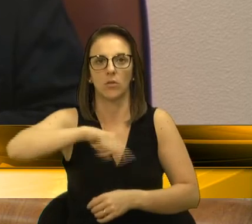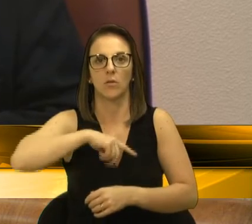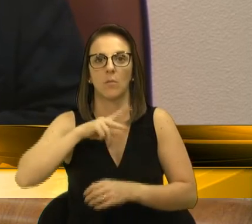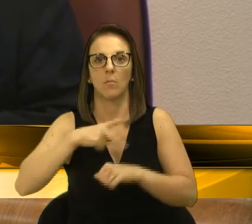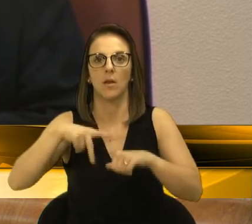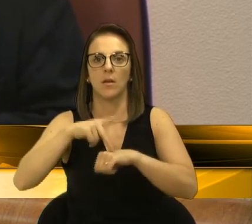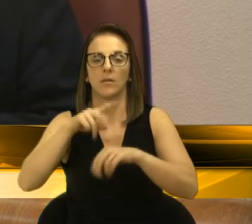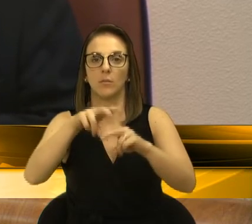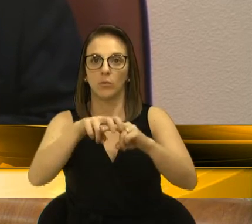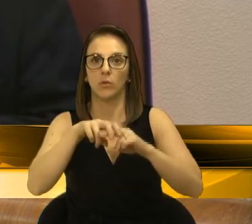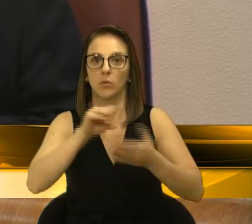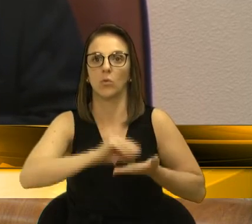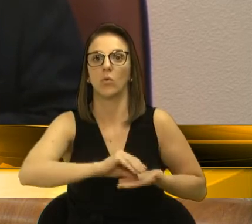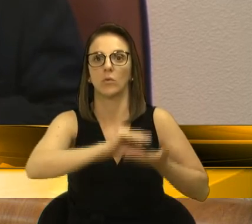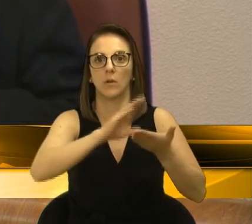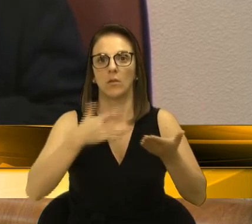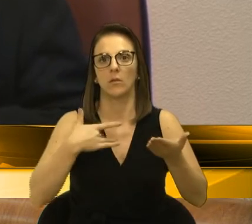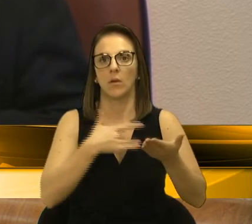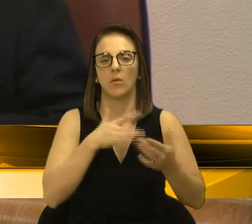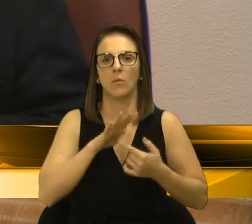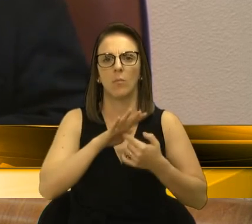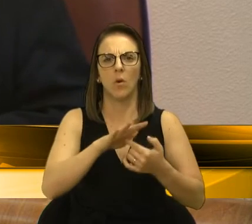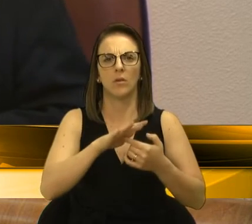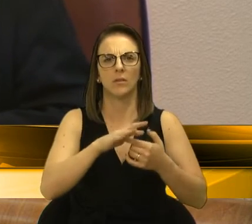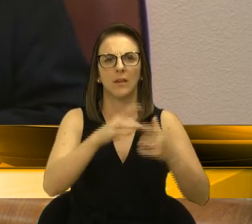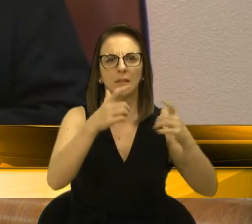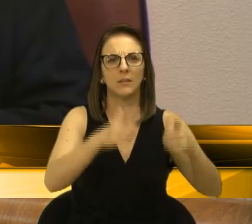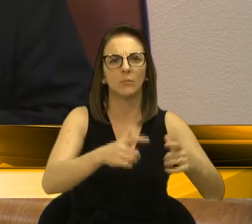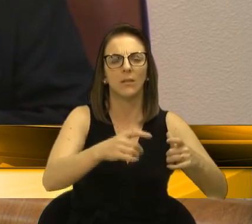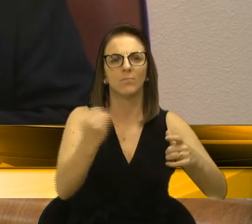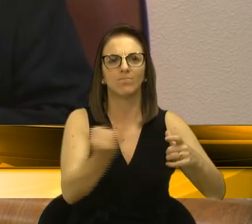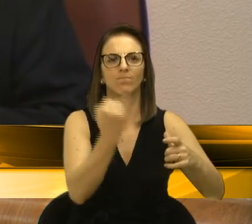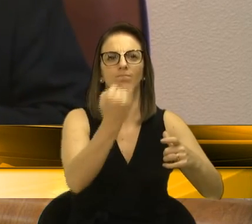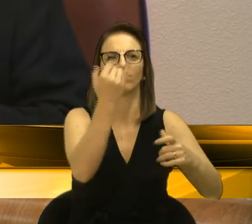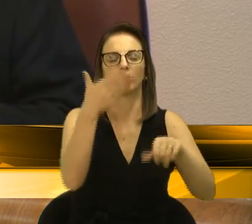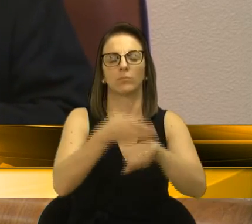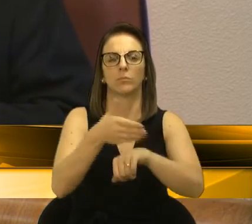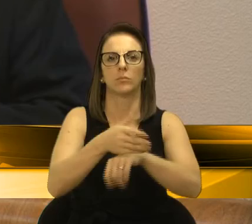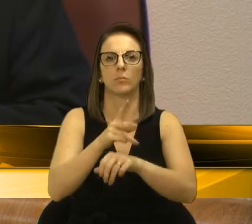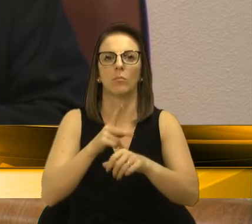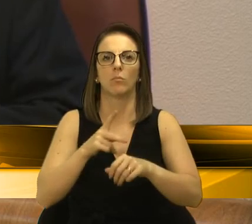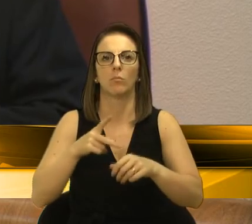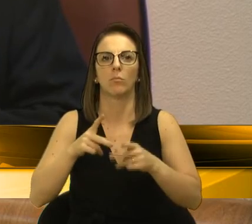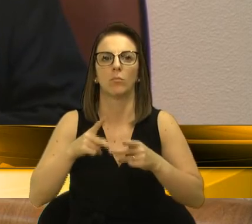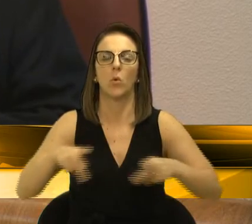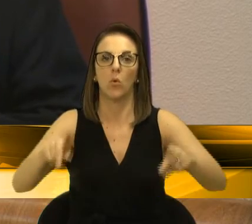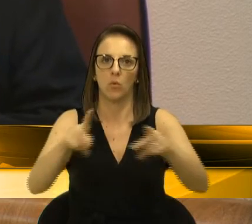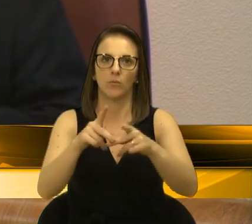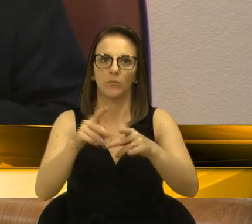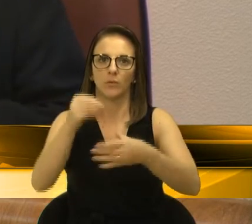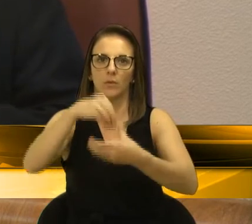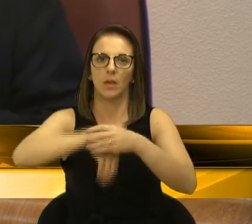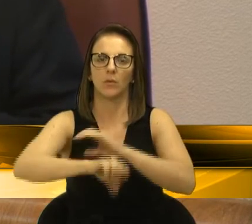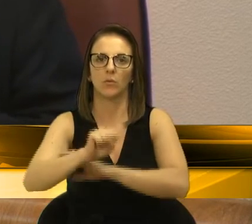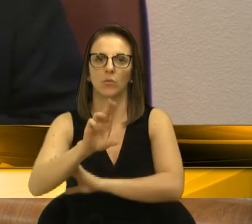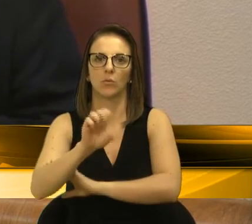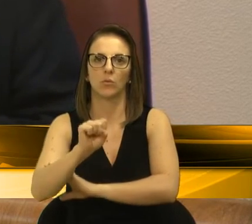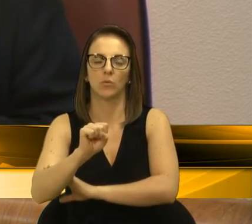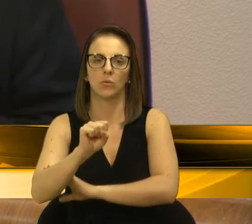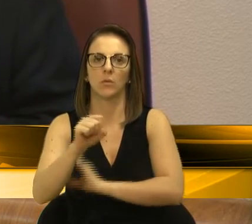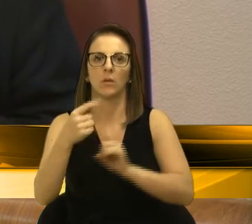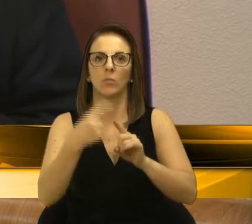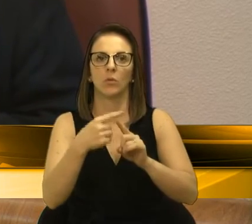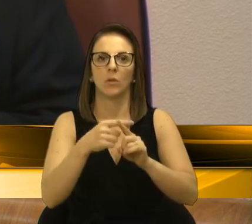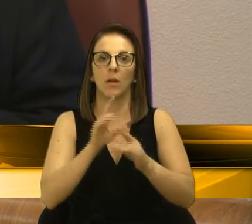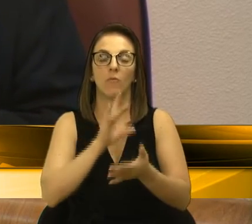de saúde representam um espaço importante de participação popular no sistema de saúde, pois são um espaço formal